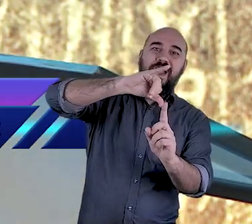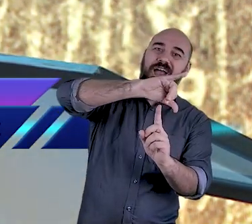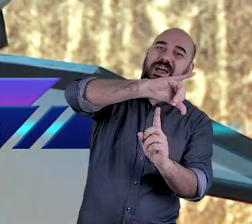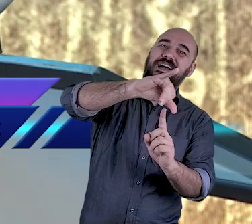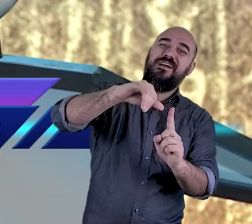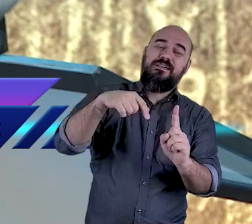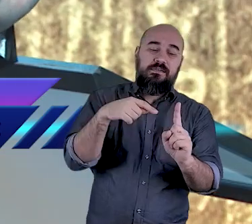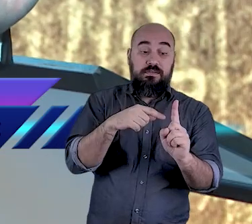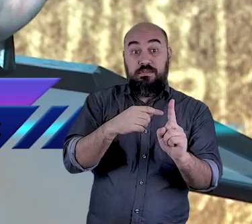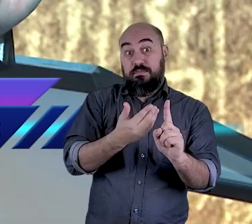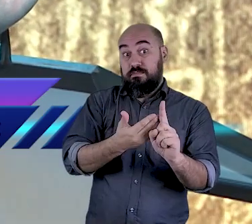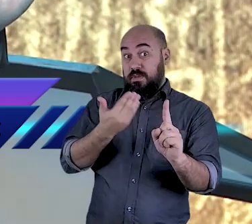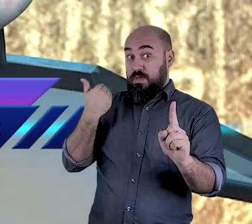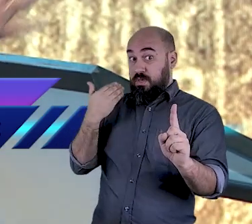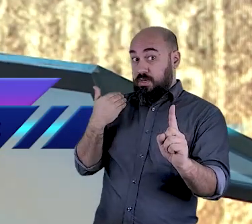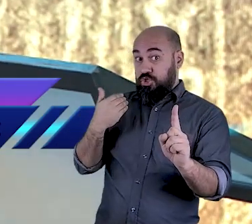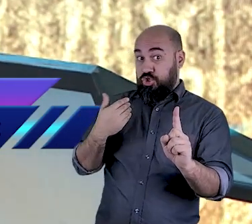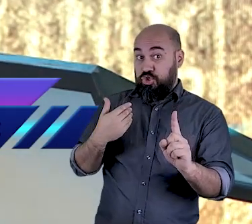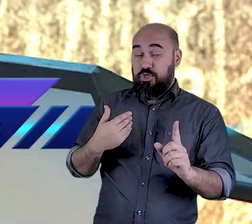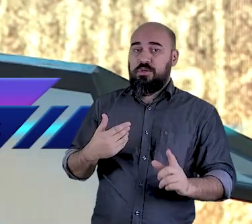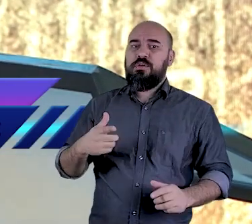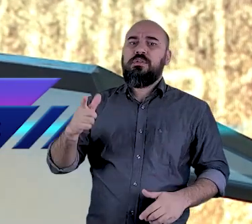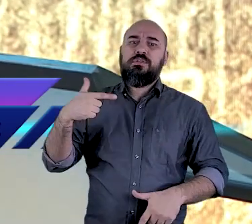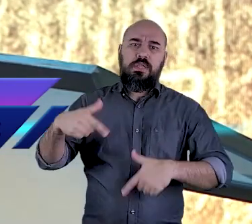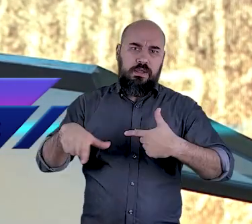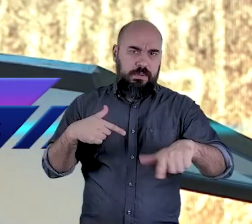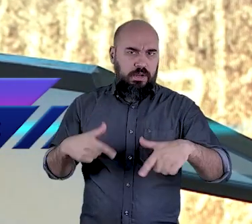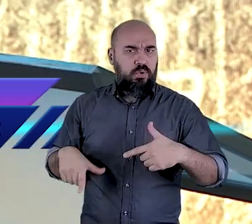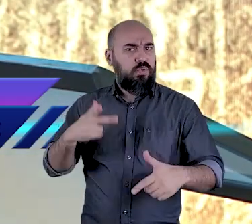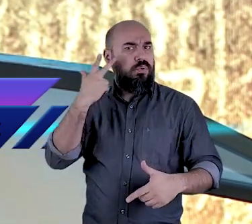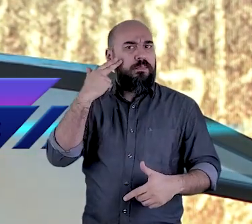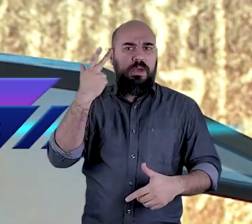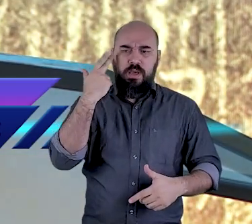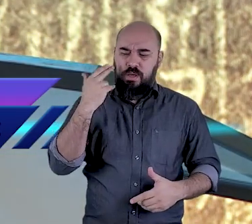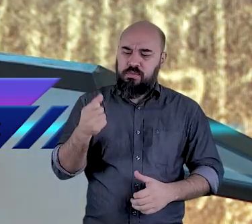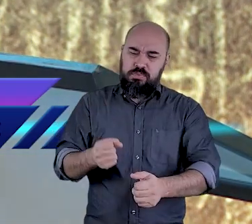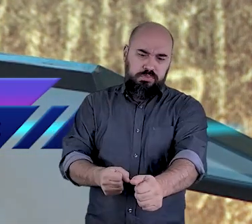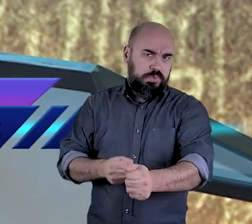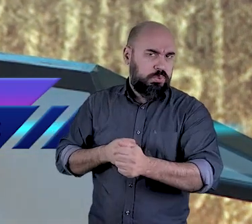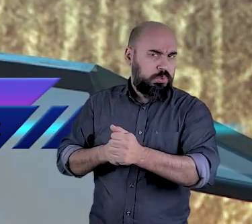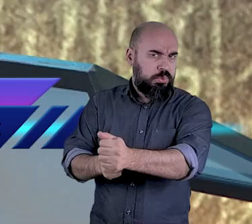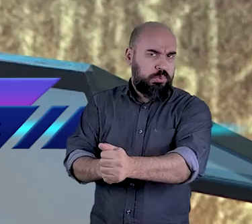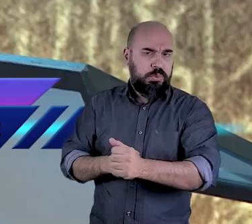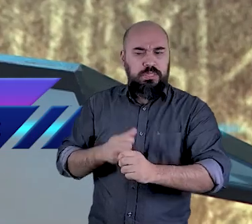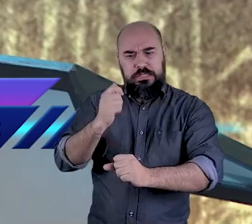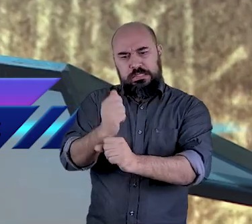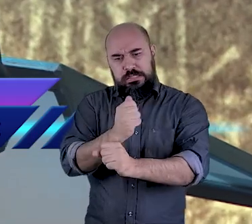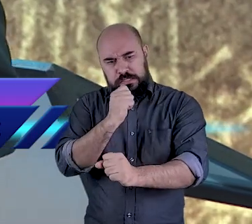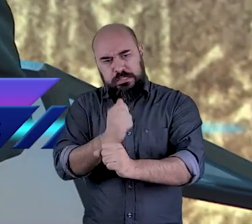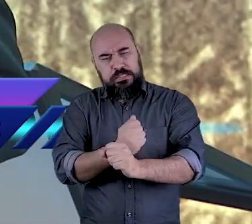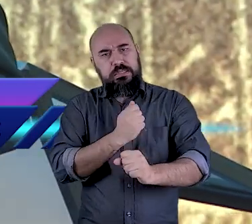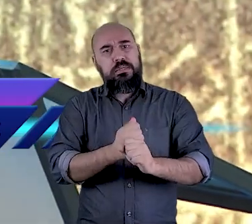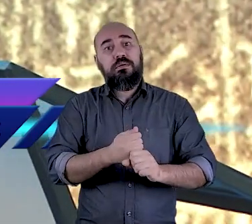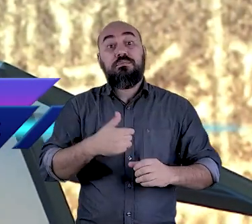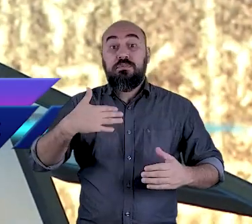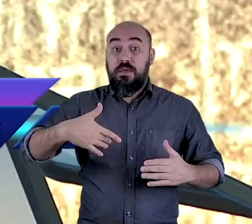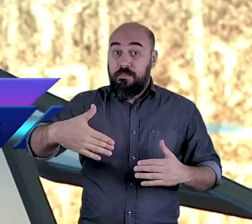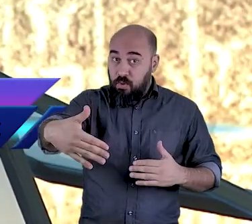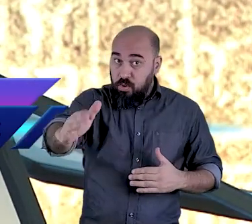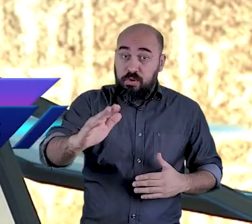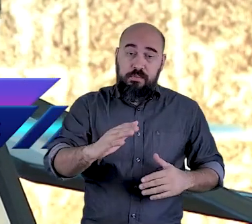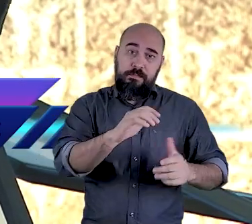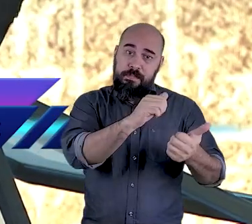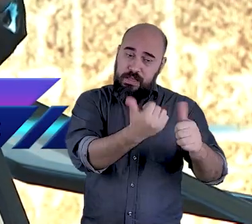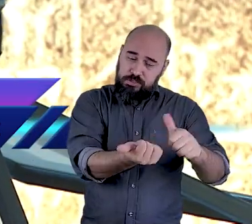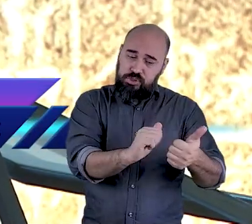trabalhou na carpintaria de José seu pai e Nazaré Mas aos 30 anos foi batizado e a partir daí exerceu